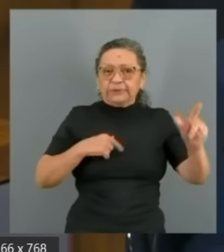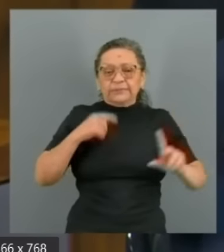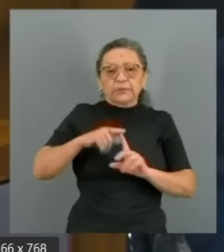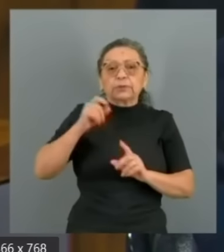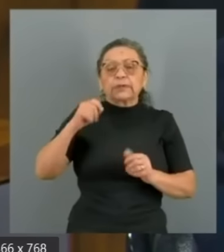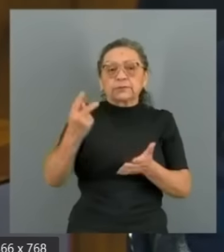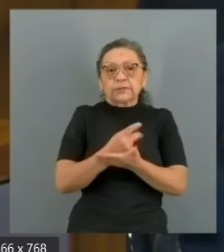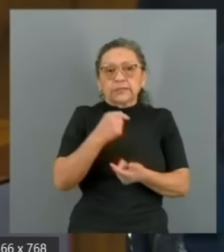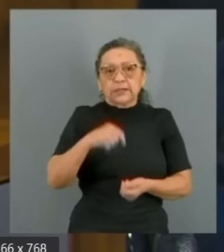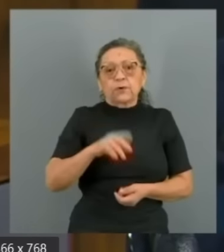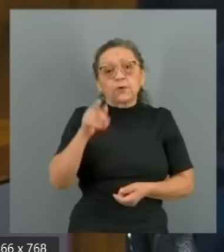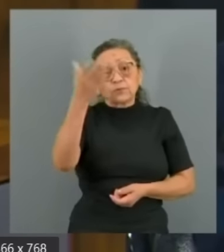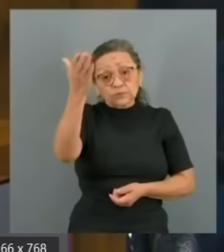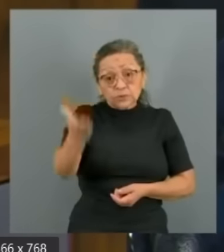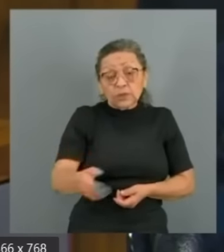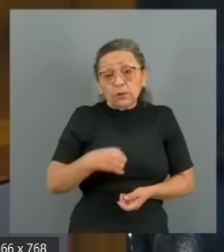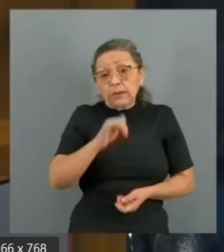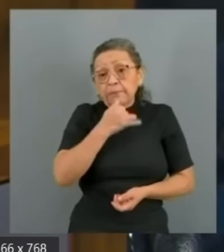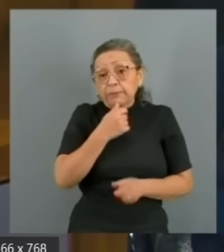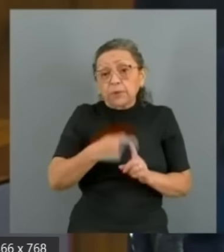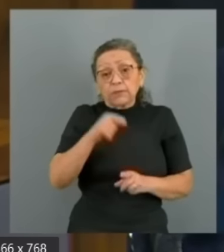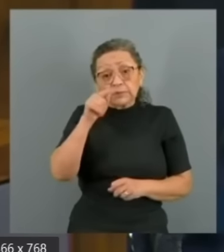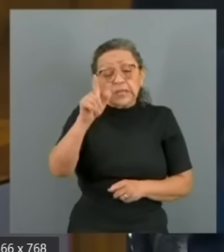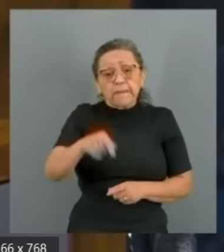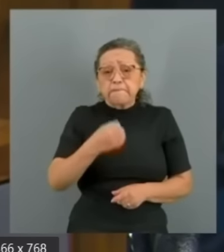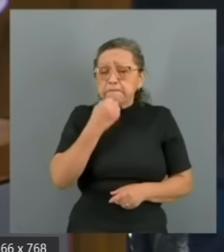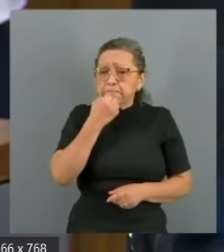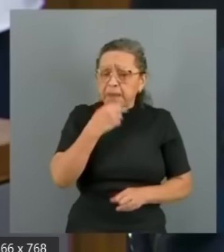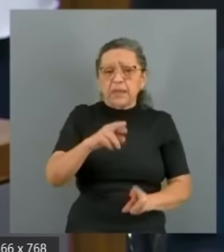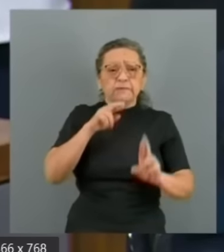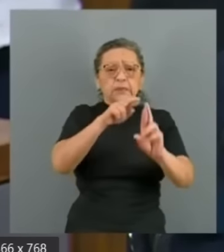do que está acontecendo aqui com o senhor. E eu lamento, porque o senhor é muito bem referenciado pelos seus colegas.